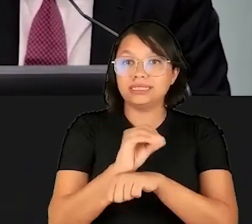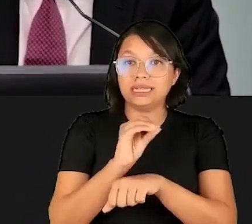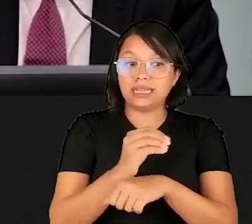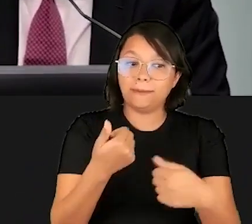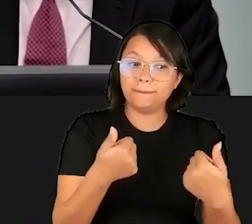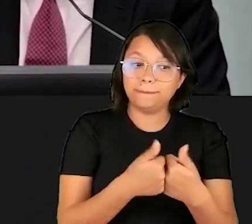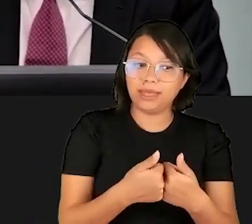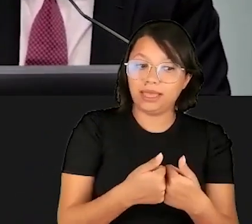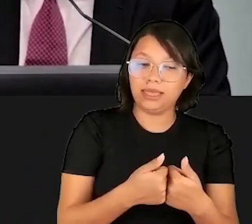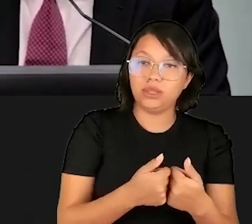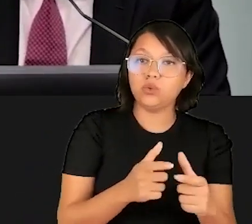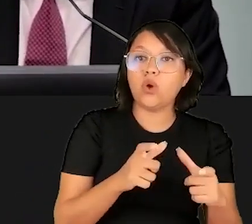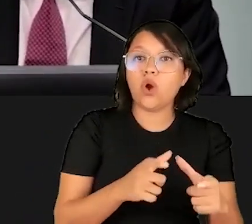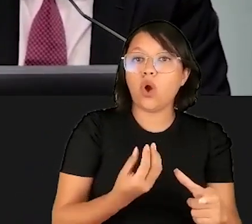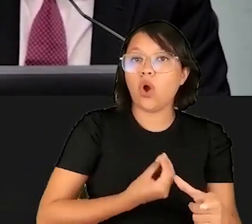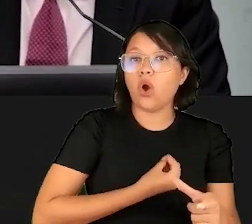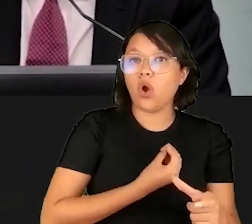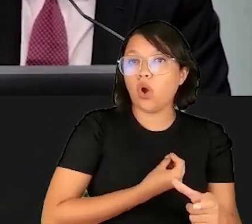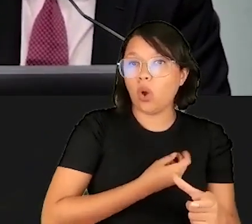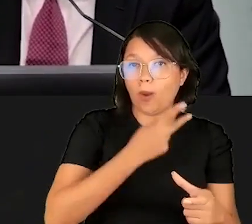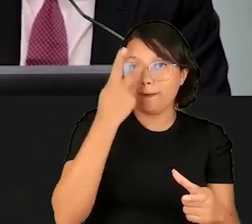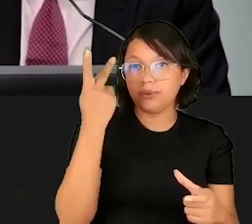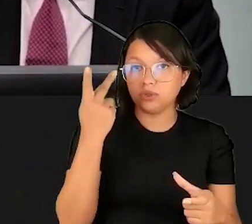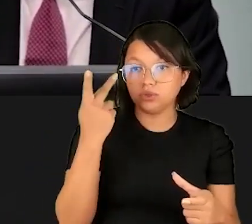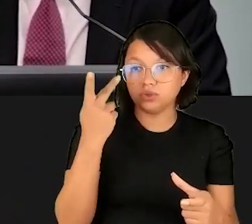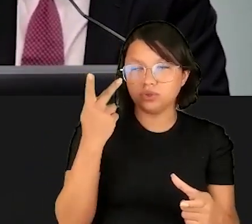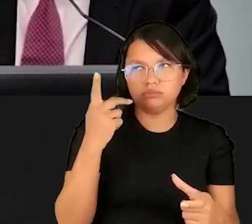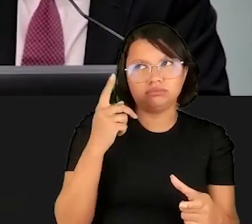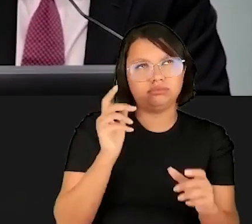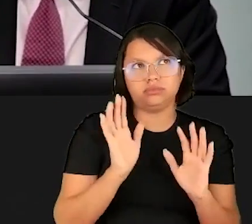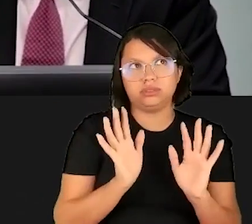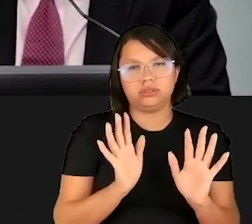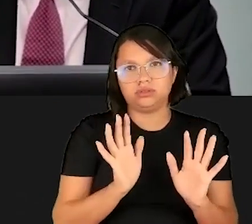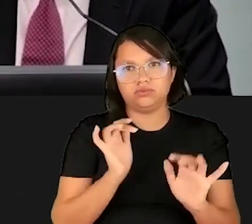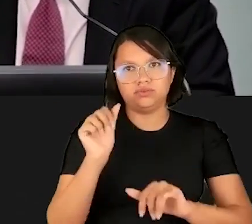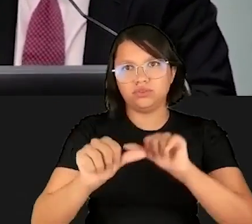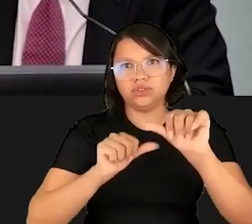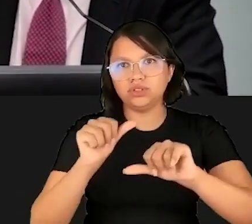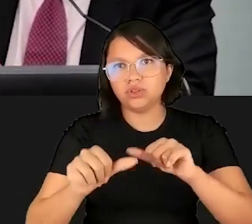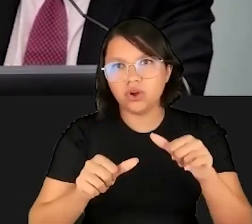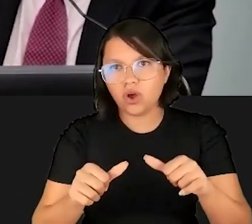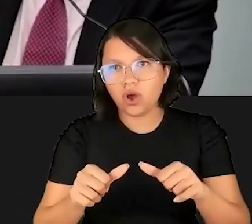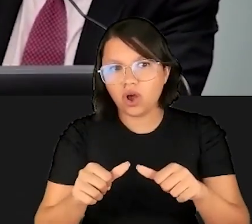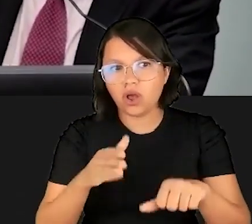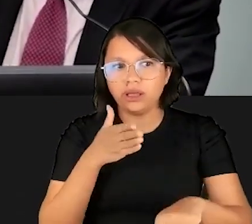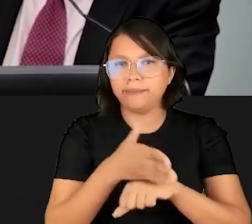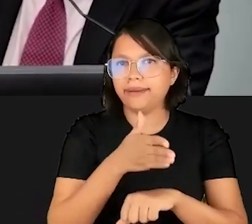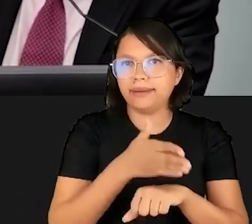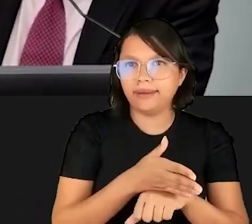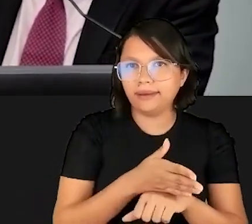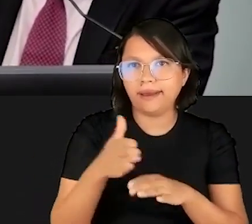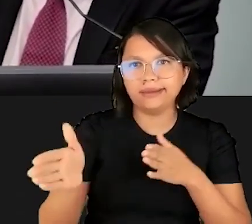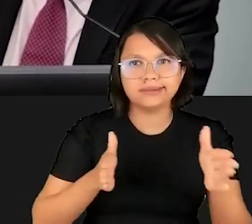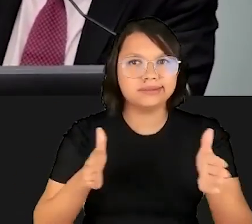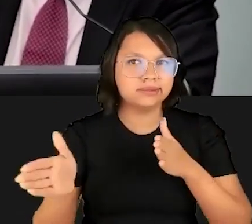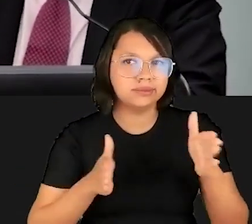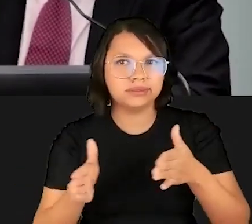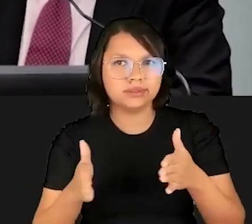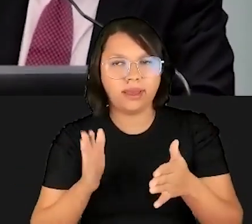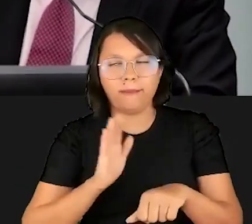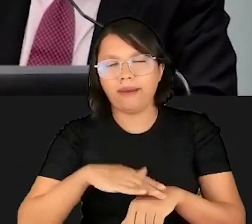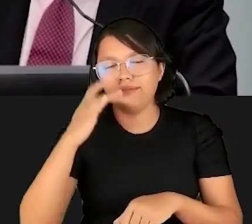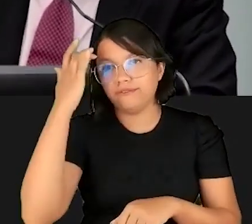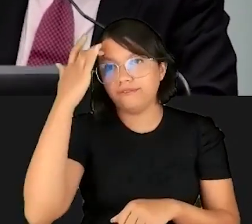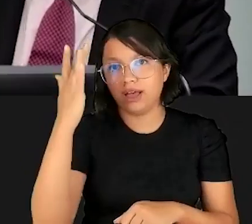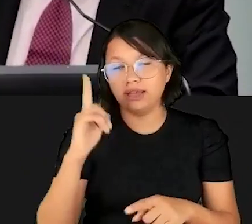local onde o indivíduo mora não cabe, porque você troca a conveniência, a humanidade do tratamento perto por um